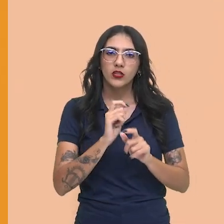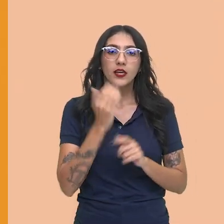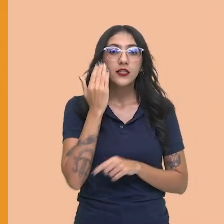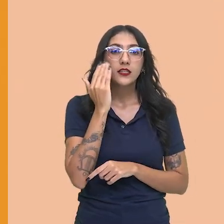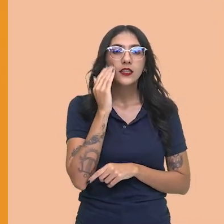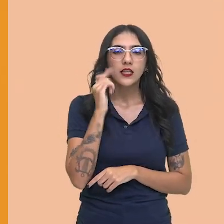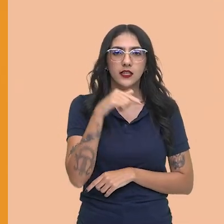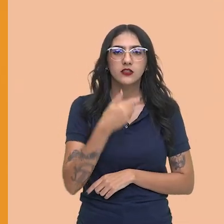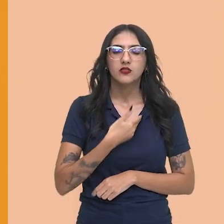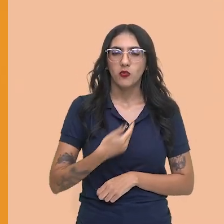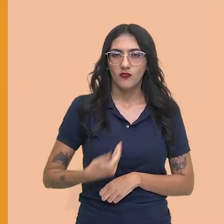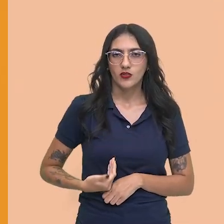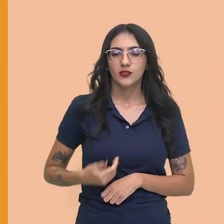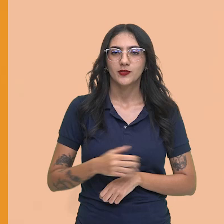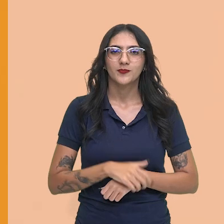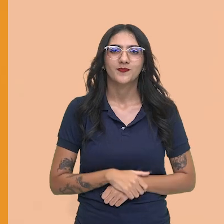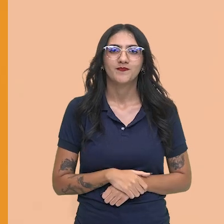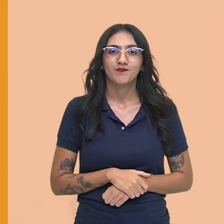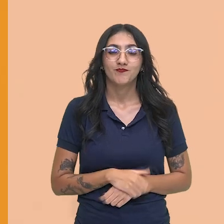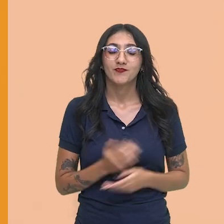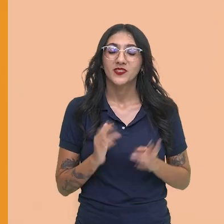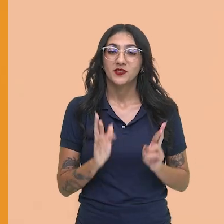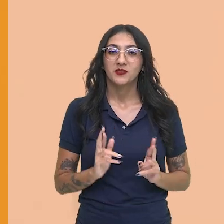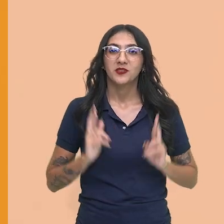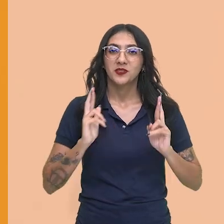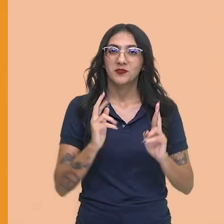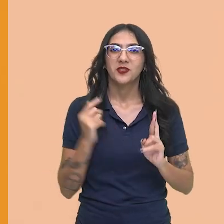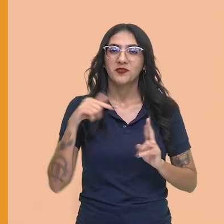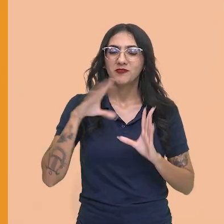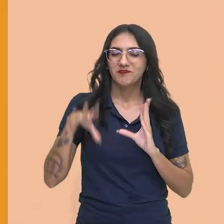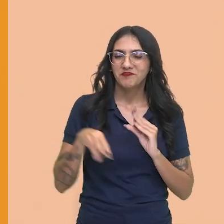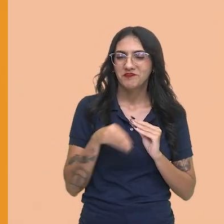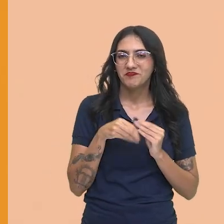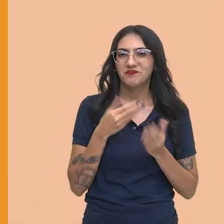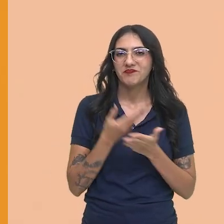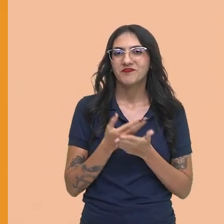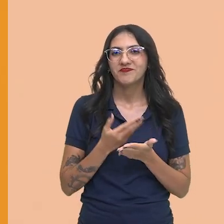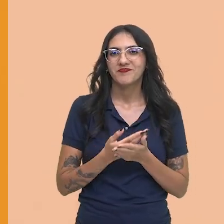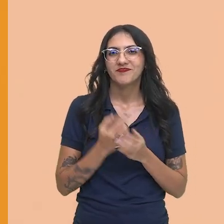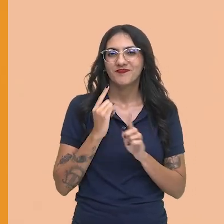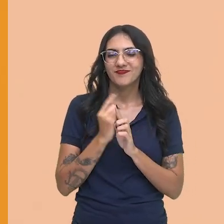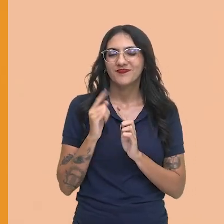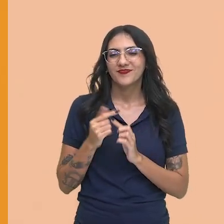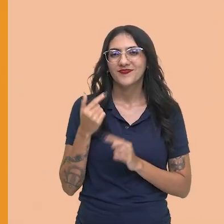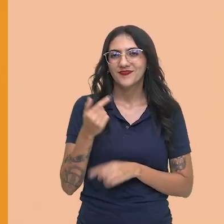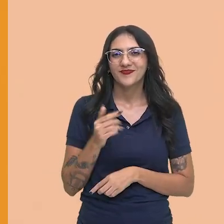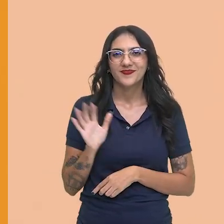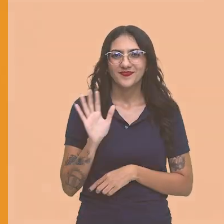governo, tá bem? Espero nessa aula ter colaborado com o conhecimento de vocês e